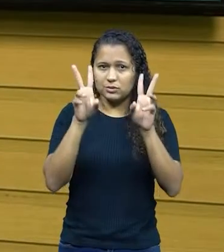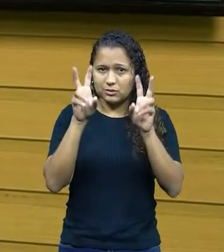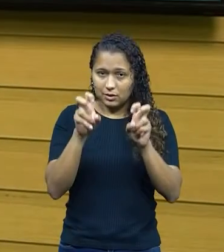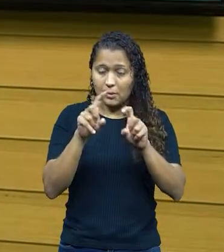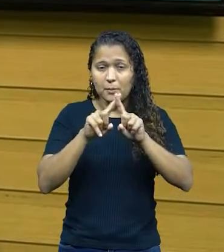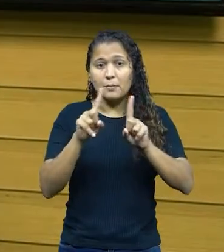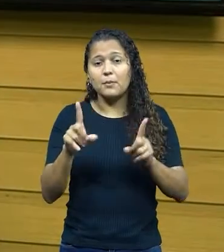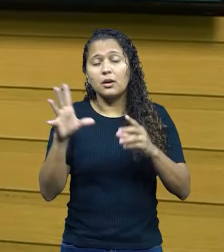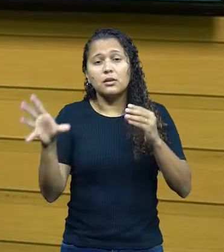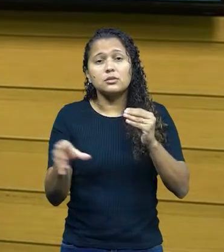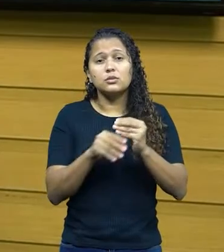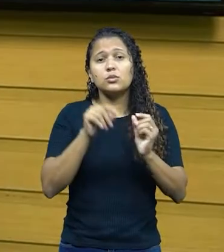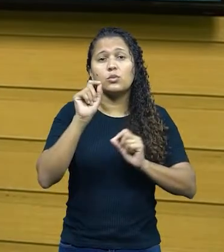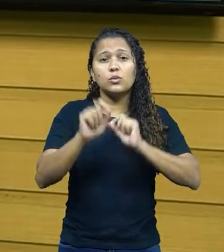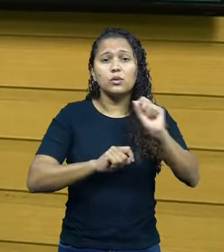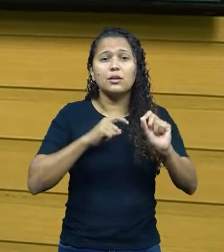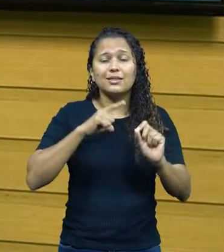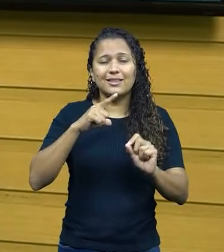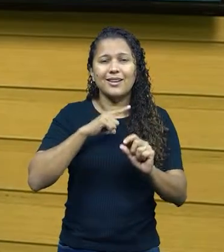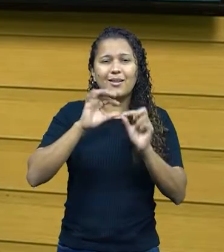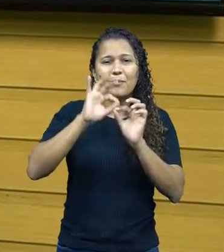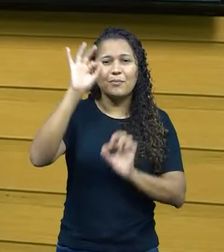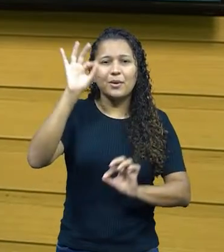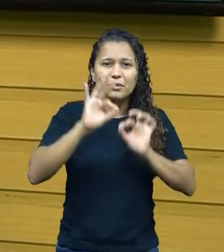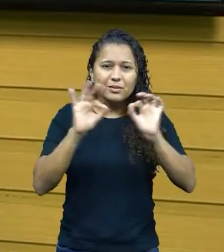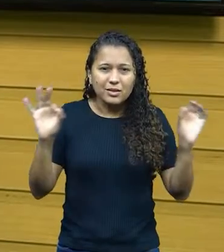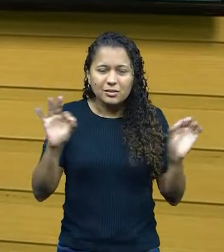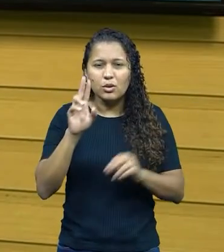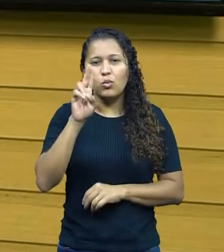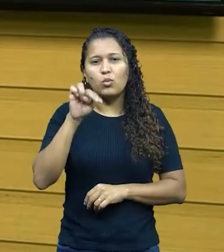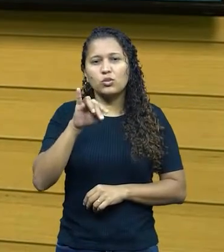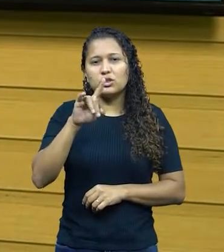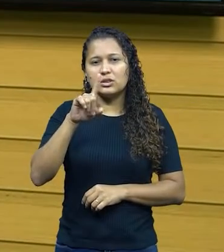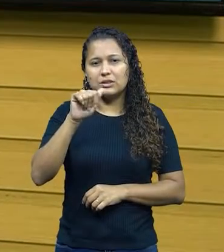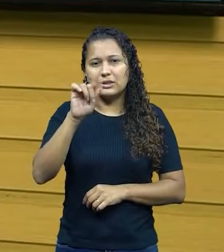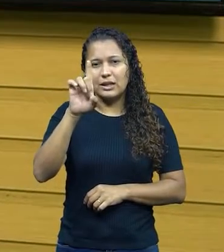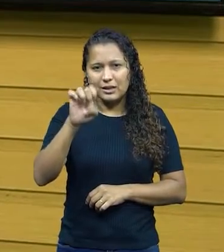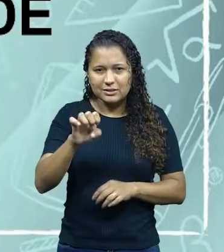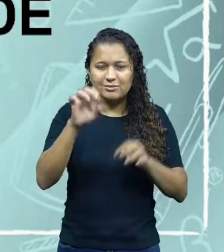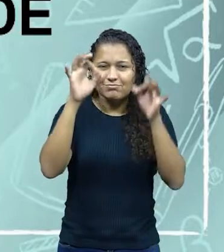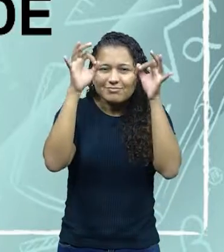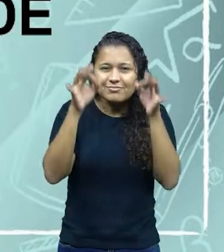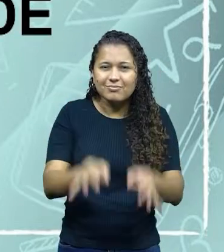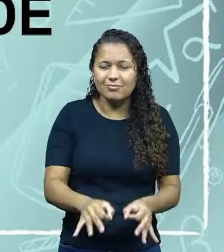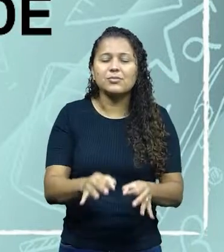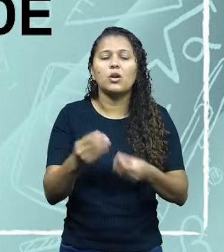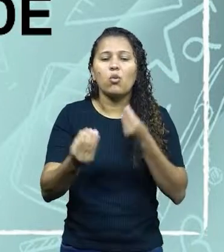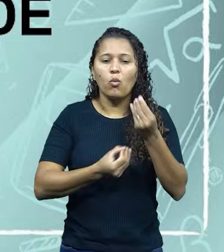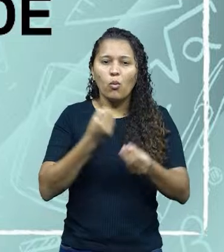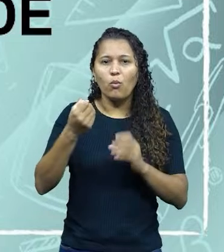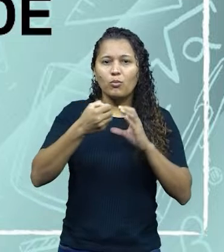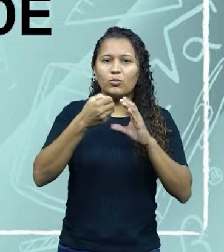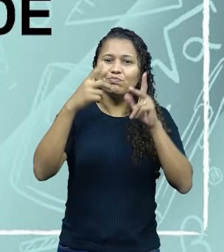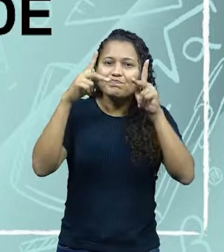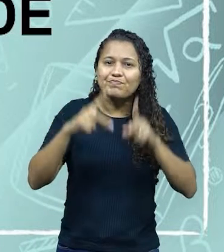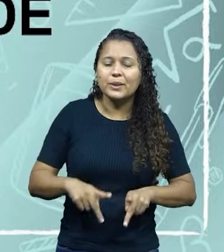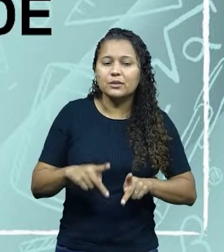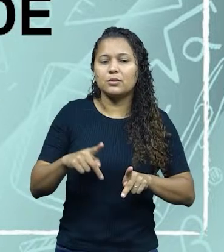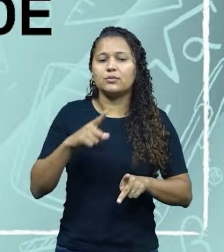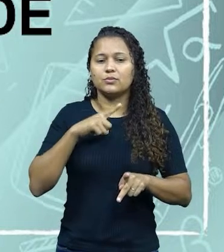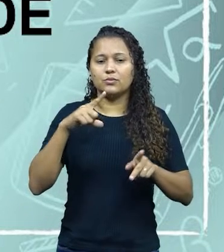falar um pouquinho sobre medidas e unidades mais precisas e a sua padronização. Então hoje nós vamos falar sobre o